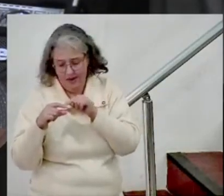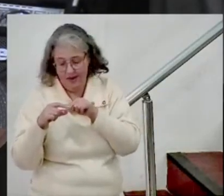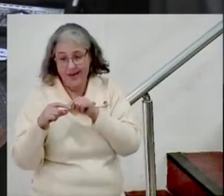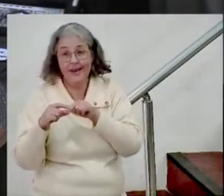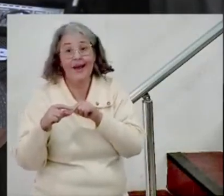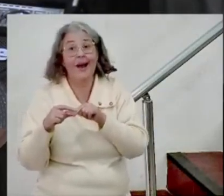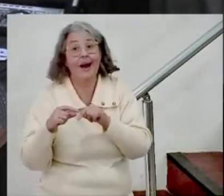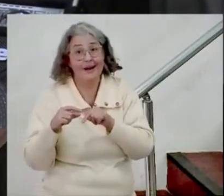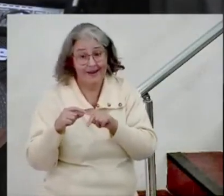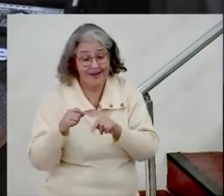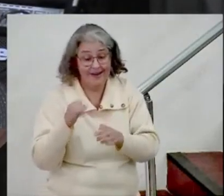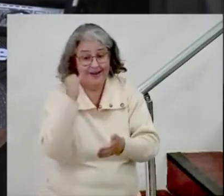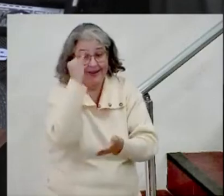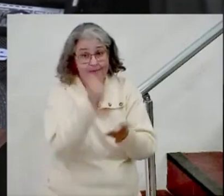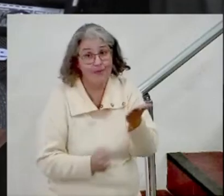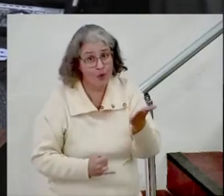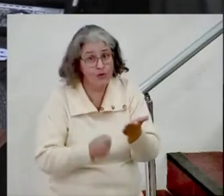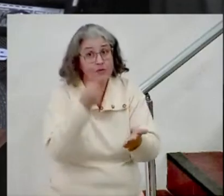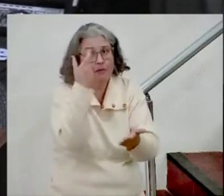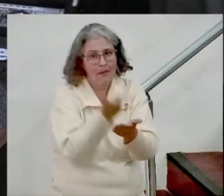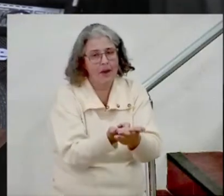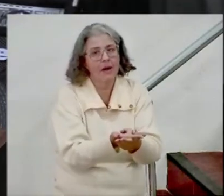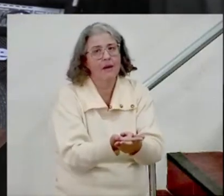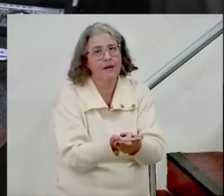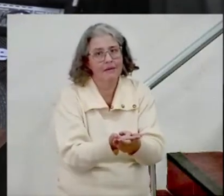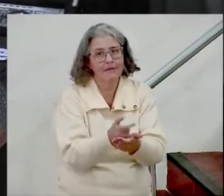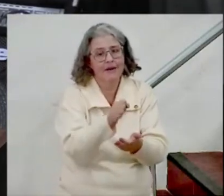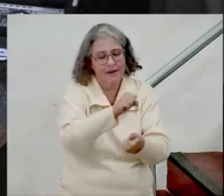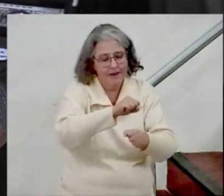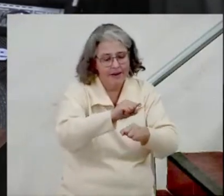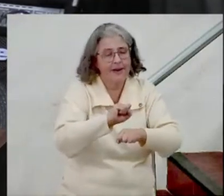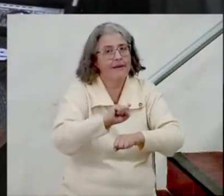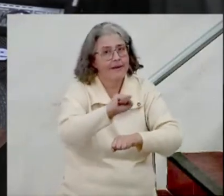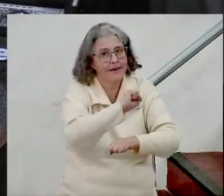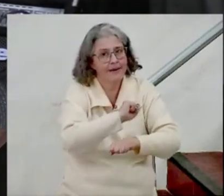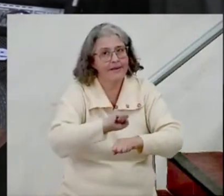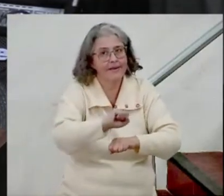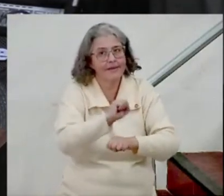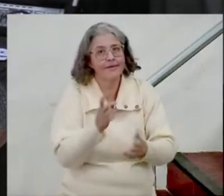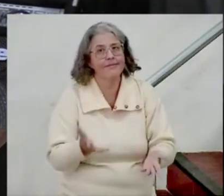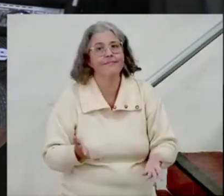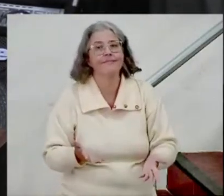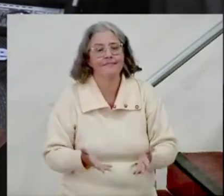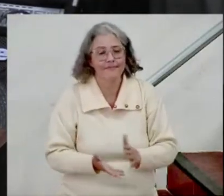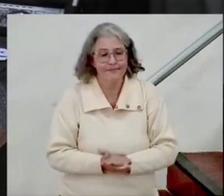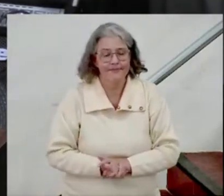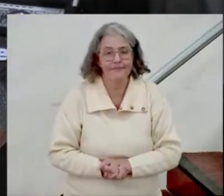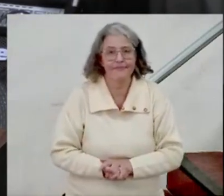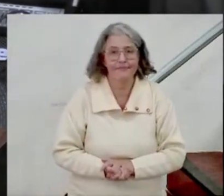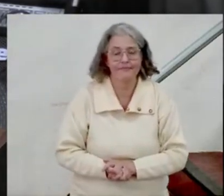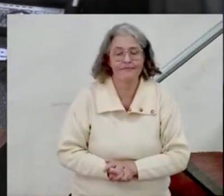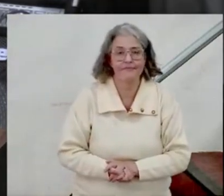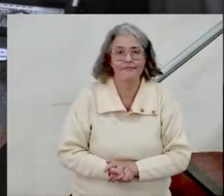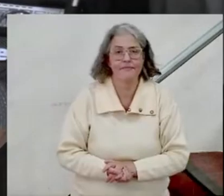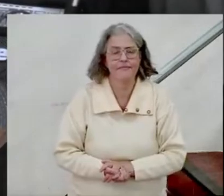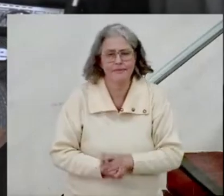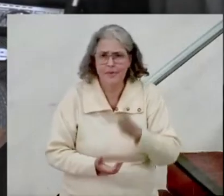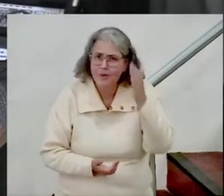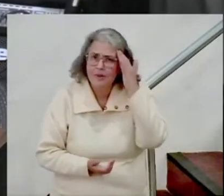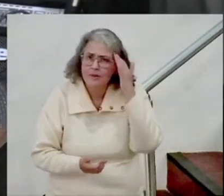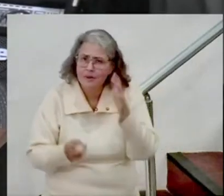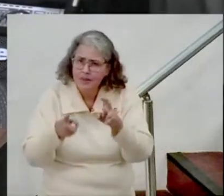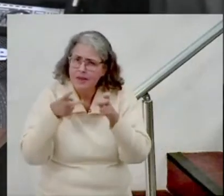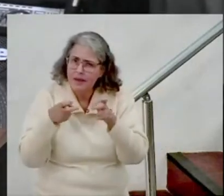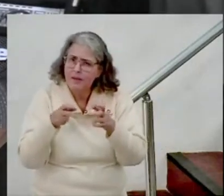tributo para os assírios. Judá é escravo tributário do reino cuja capital é Nínive. Você percebe o